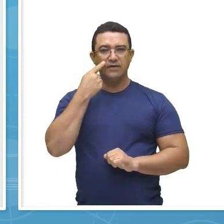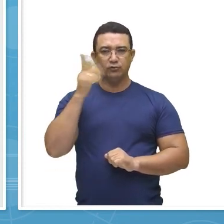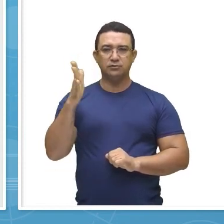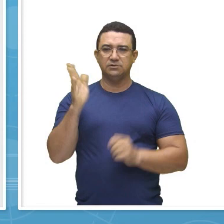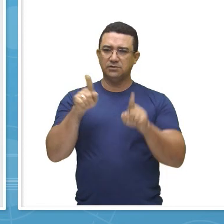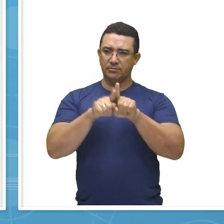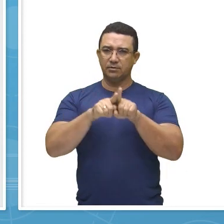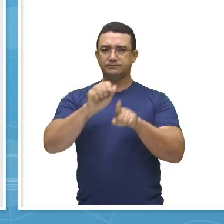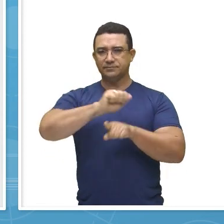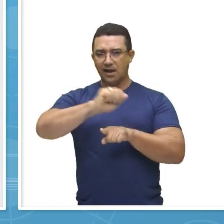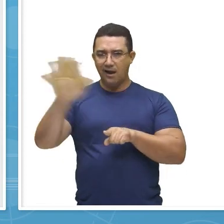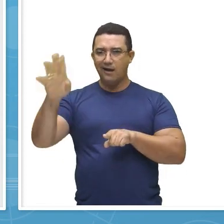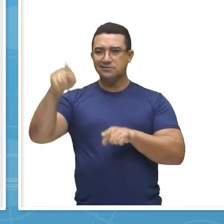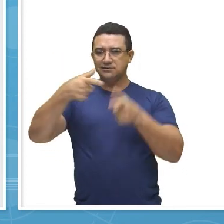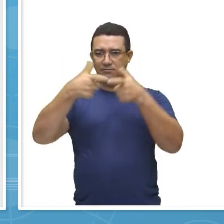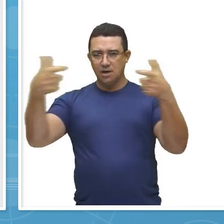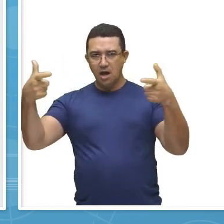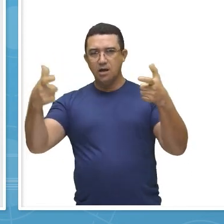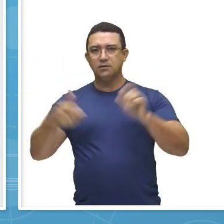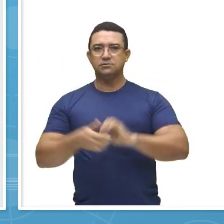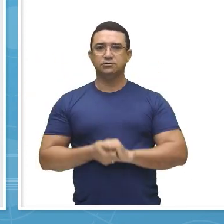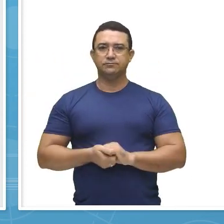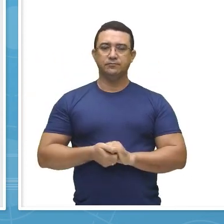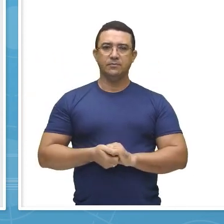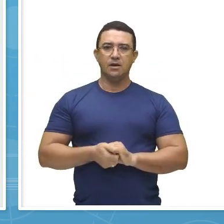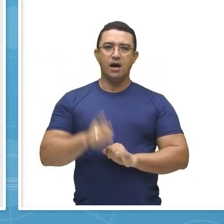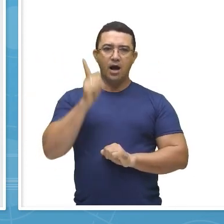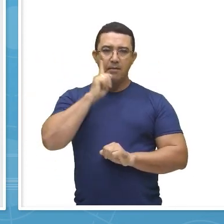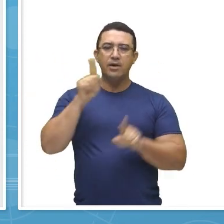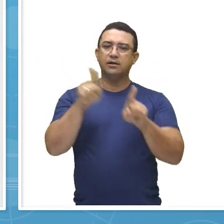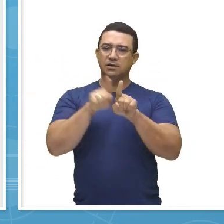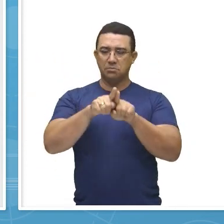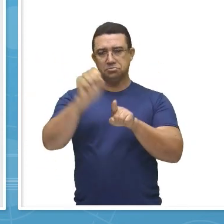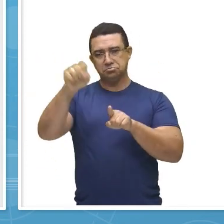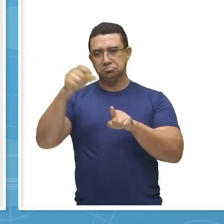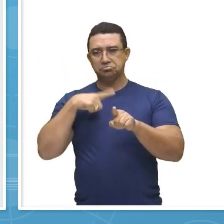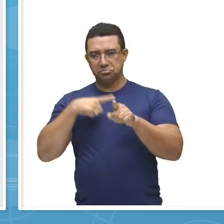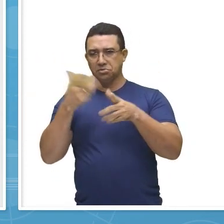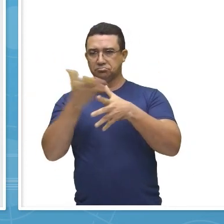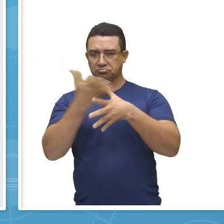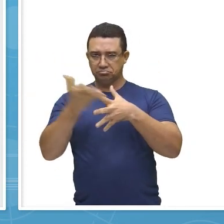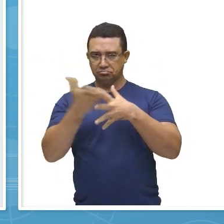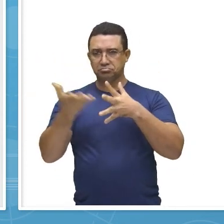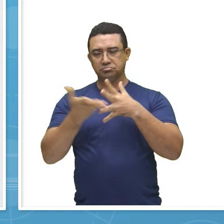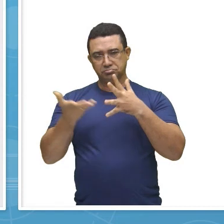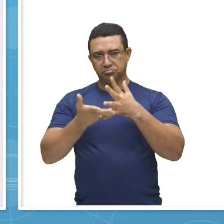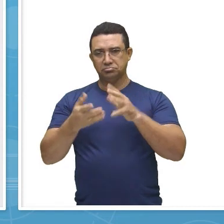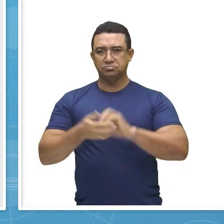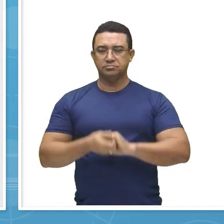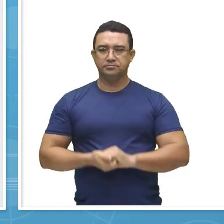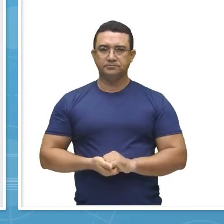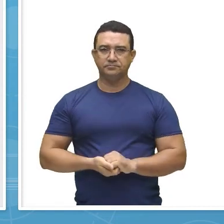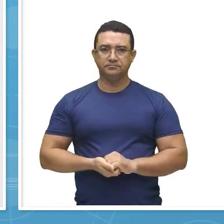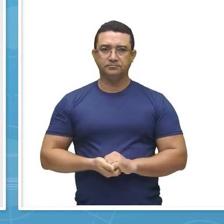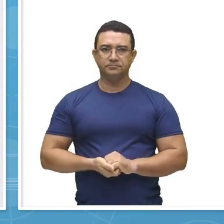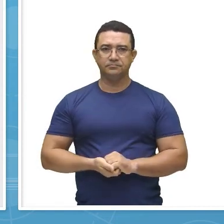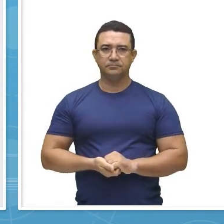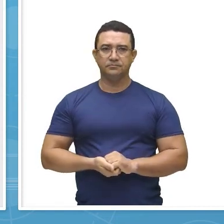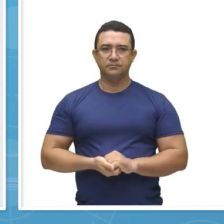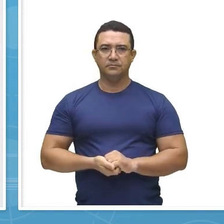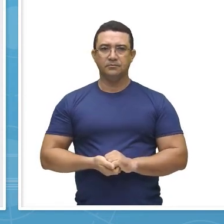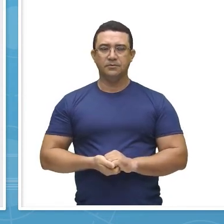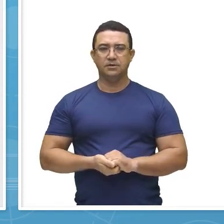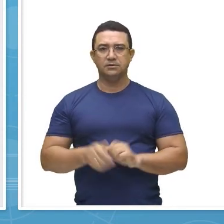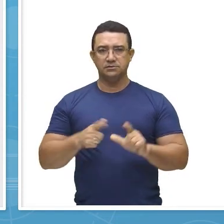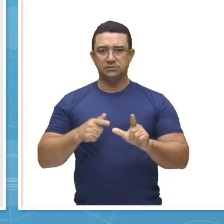populacional intensa. A gente verificou que a América tem sim essa divisão em norte, central e sul. Verificamos que a letra C,